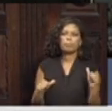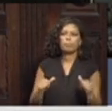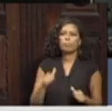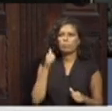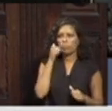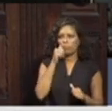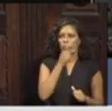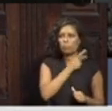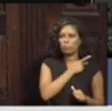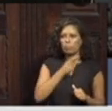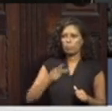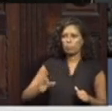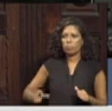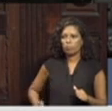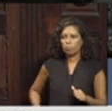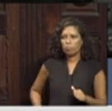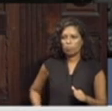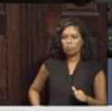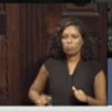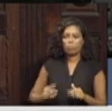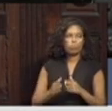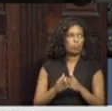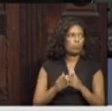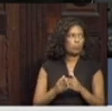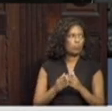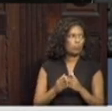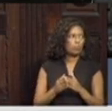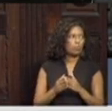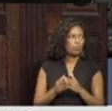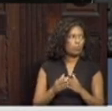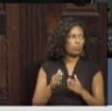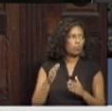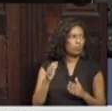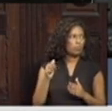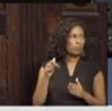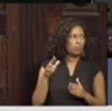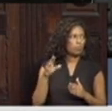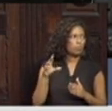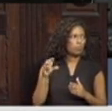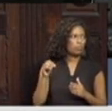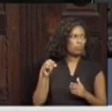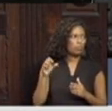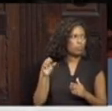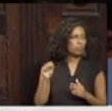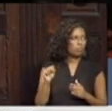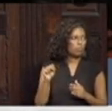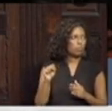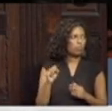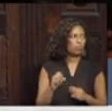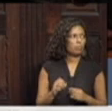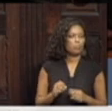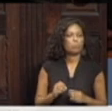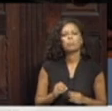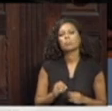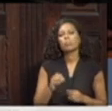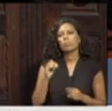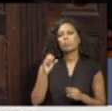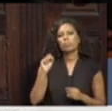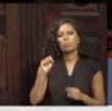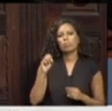Janeiro. Queremos ação, exigimos ação, e é isso que a sociedade carioca e fluminense espera. Muito obrigado, deputada Marta